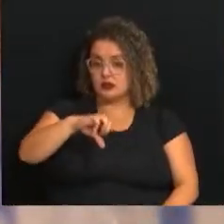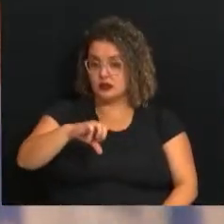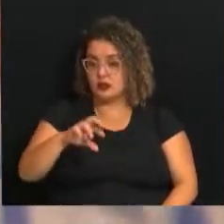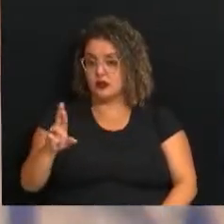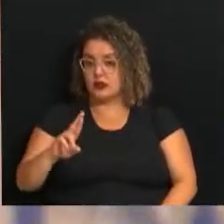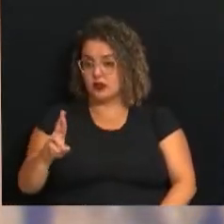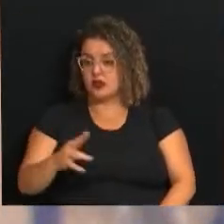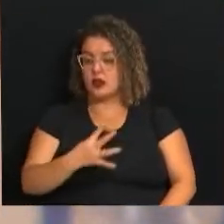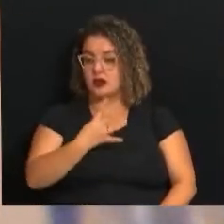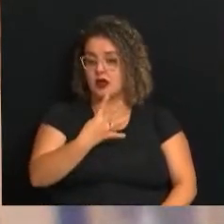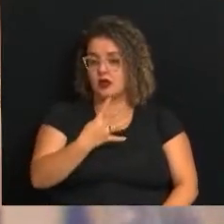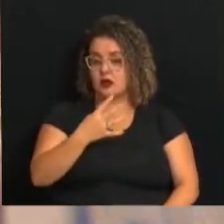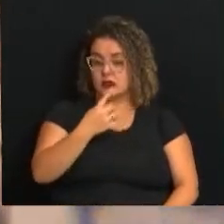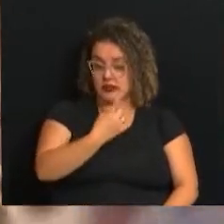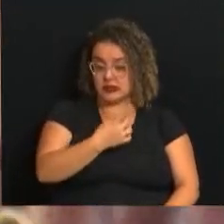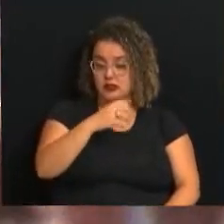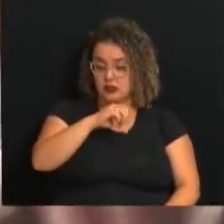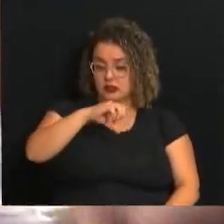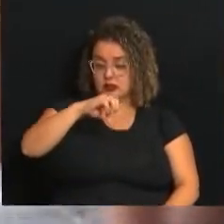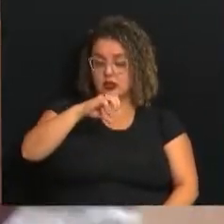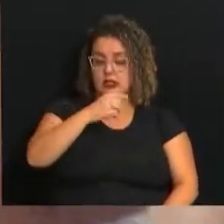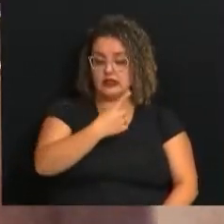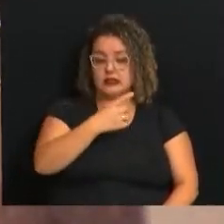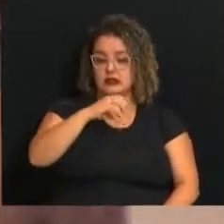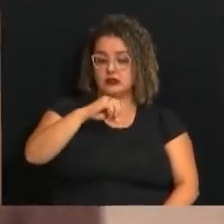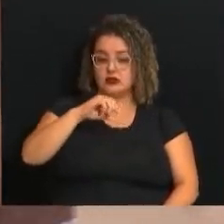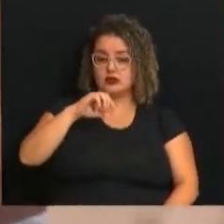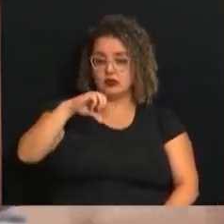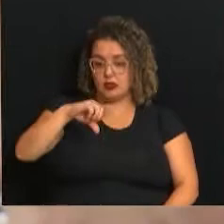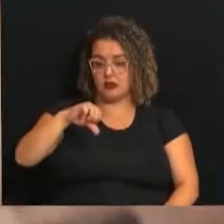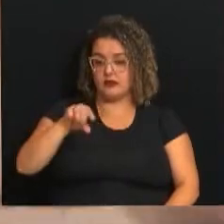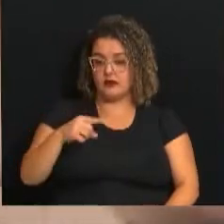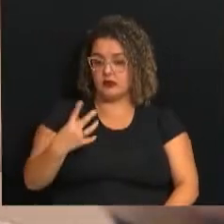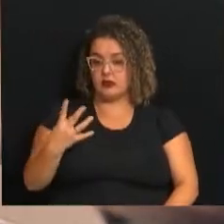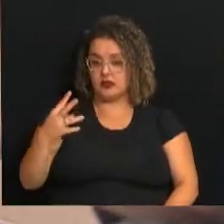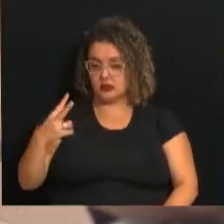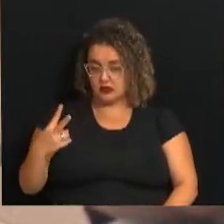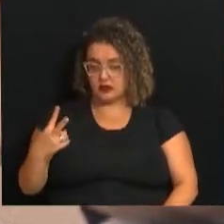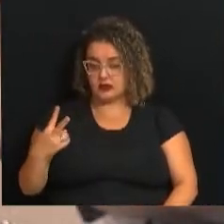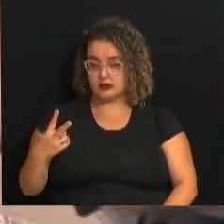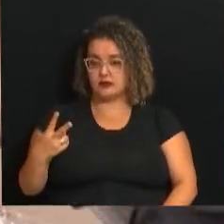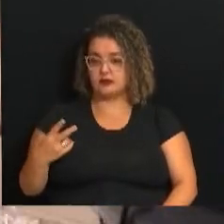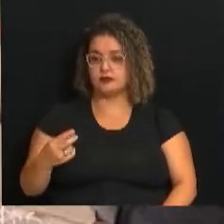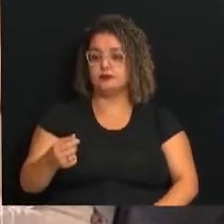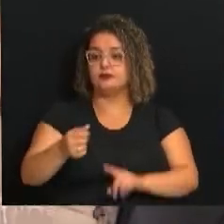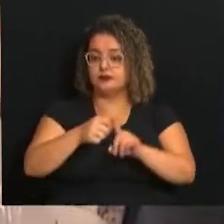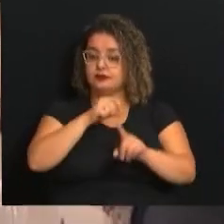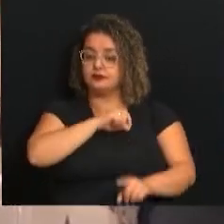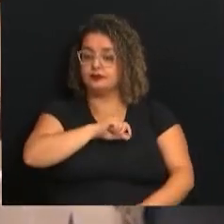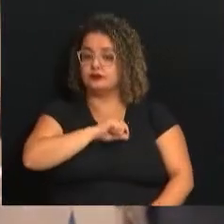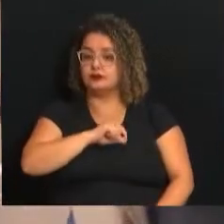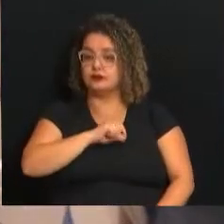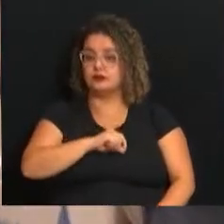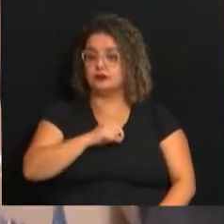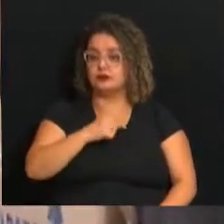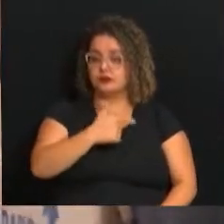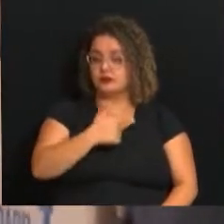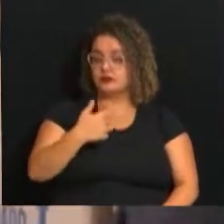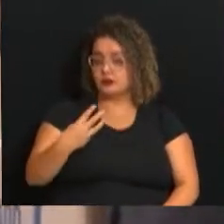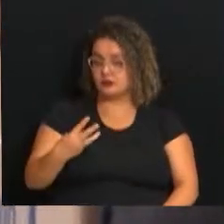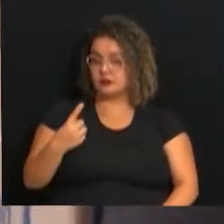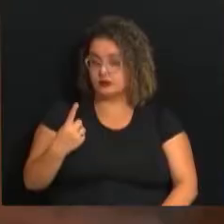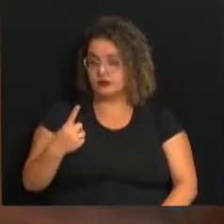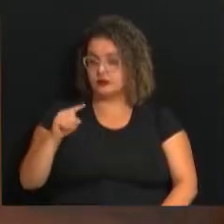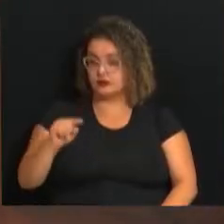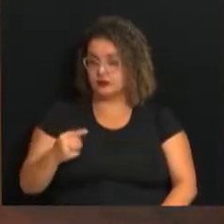equivale a r$ 109 e 42 centavos destinado a famílias com renda a ser capita de até